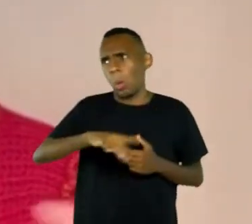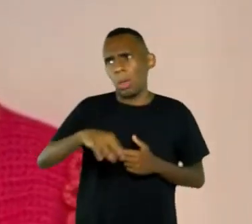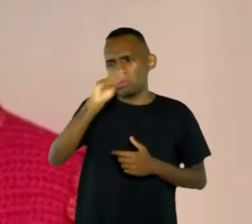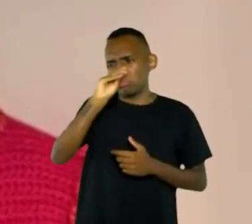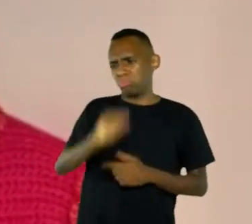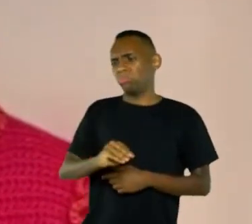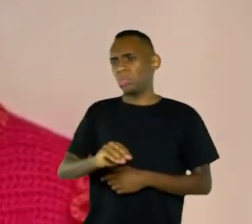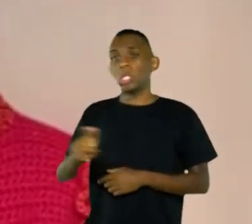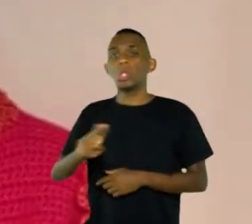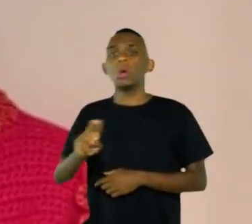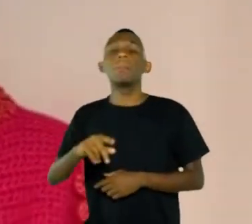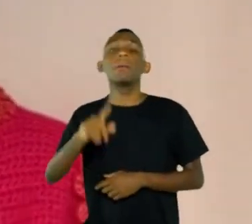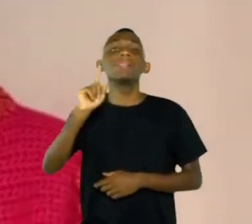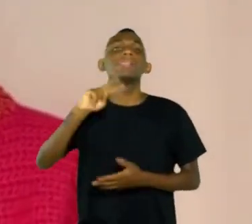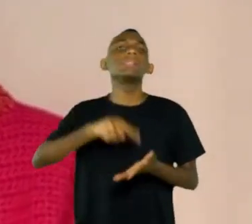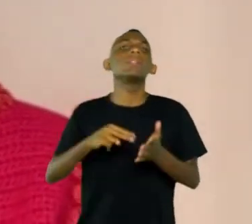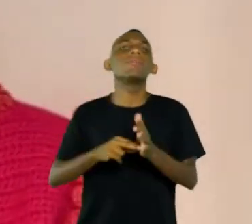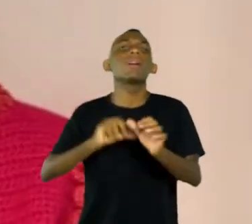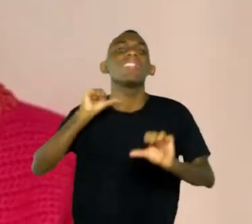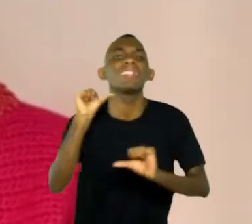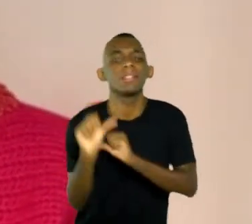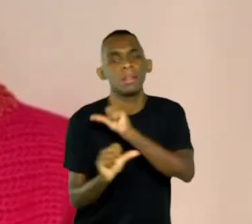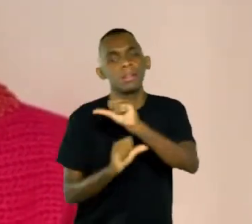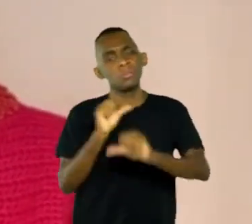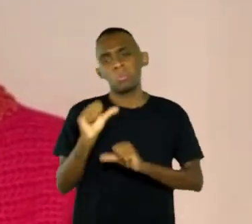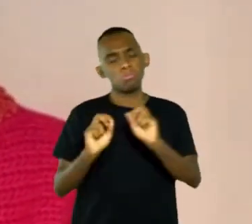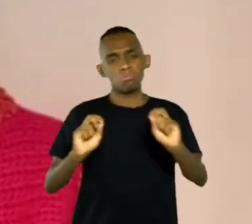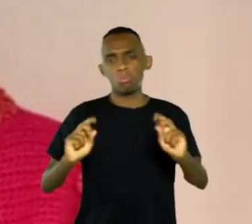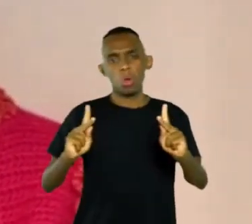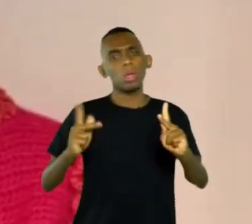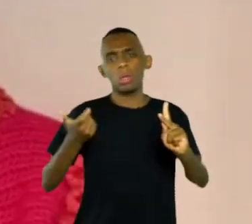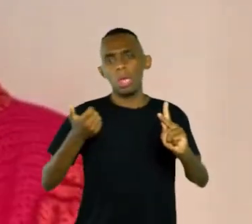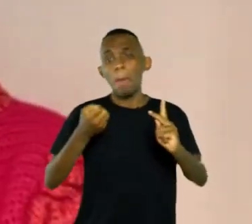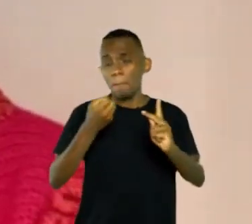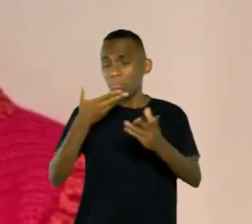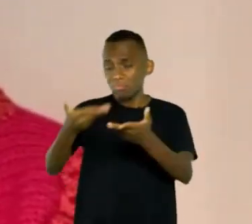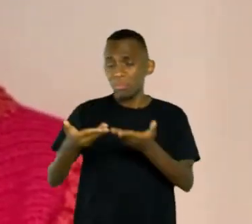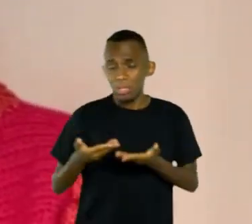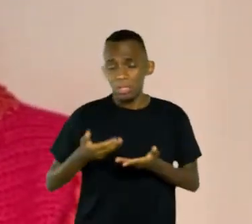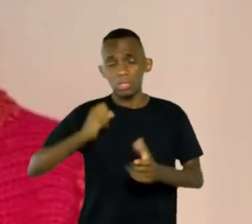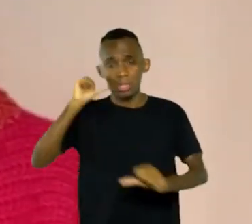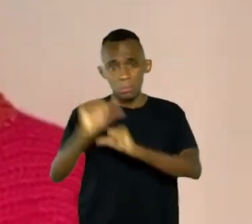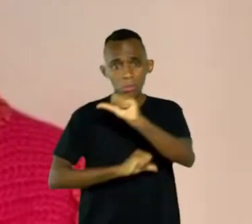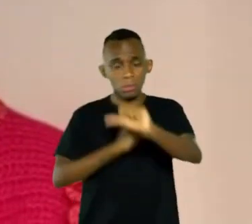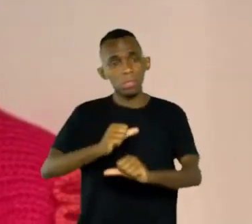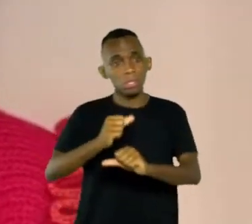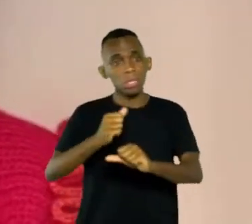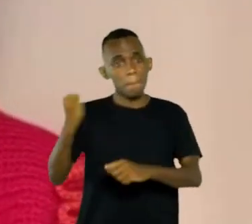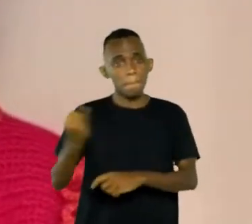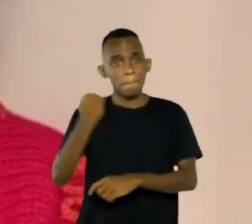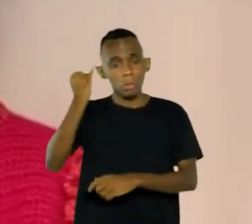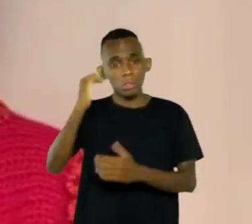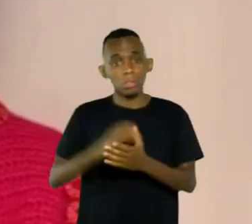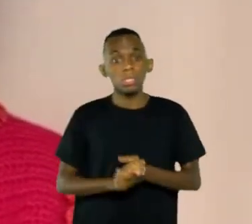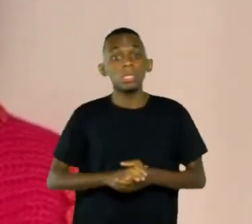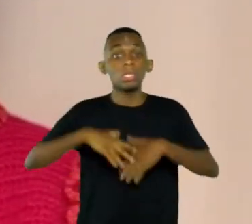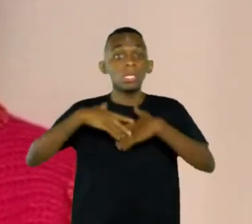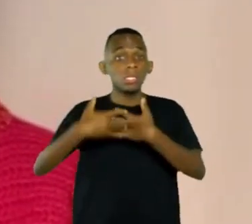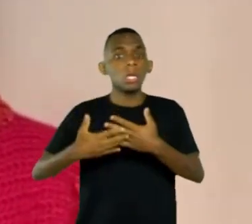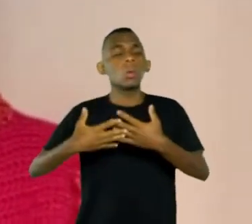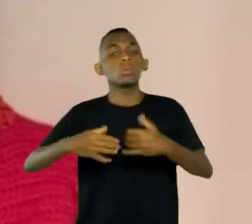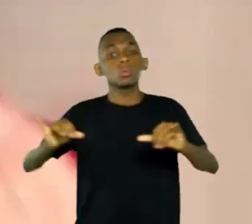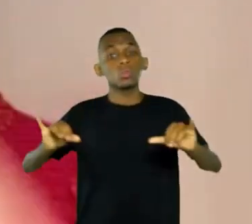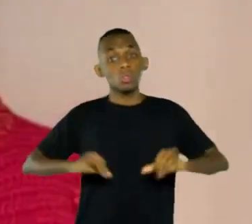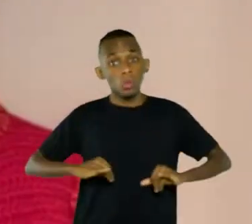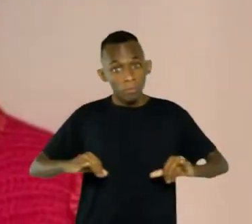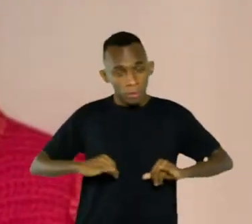mas é uma transformação, tá bom, né? É bem-vinda, né? É interessante isso. E eu acho que a dor, ela te ensina isso também, né?